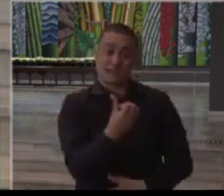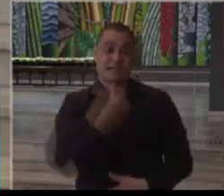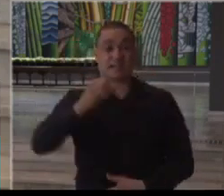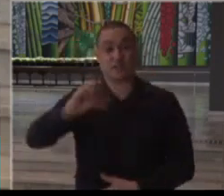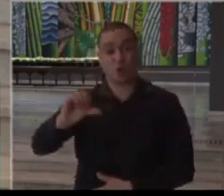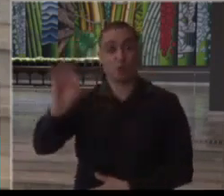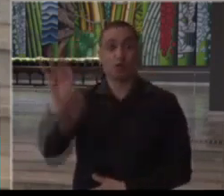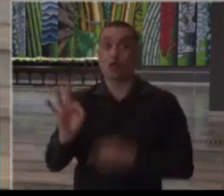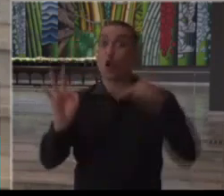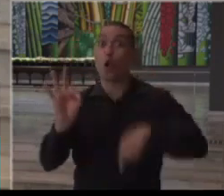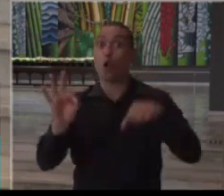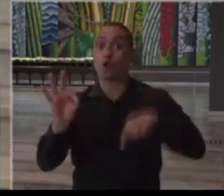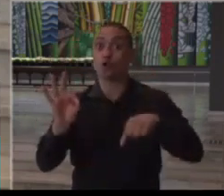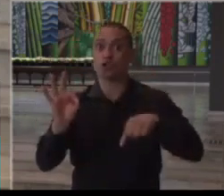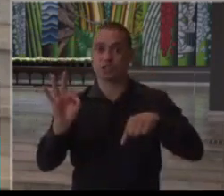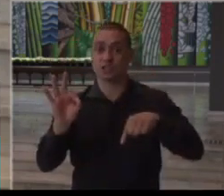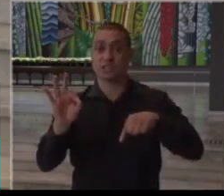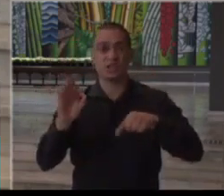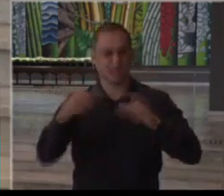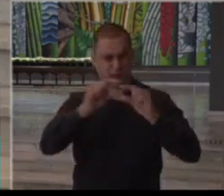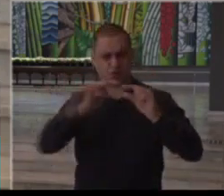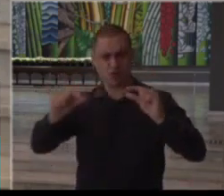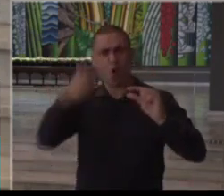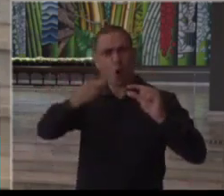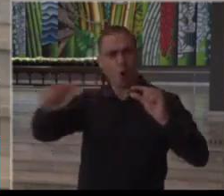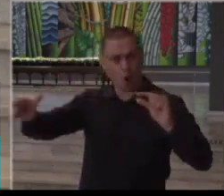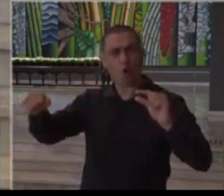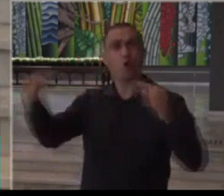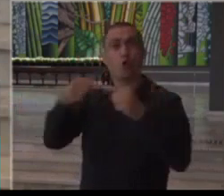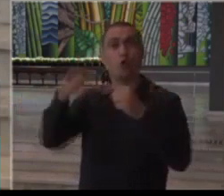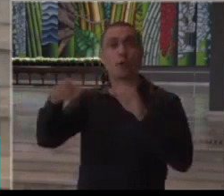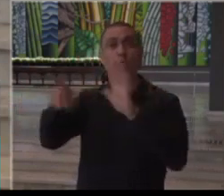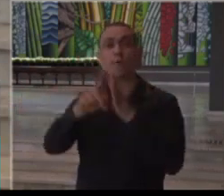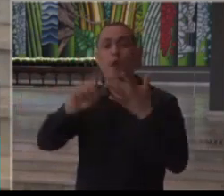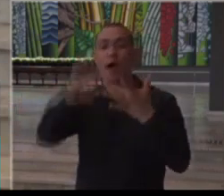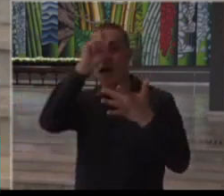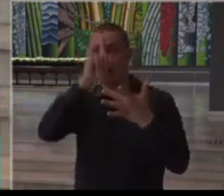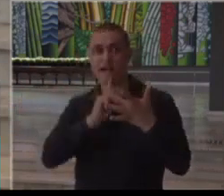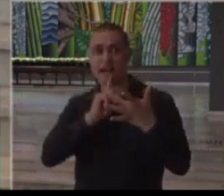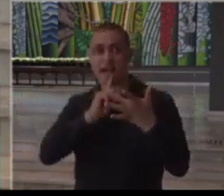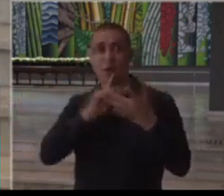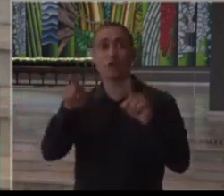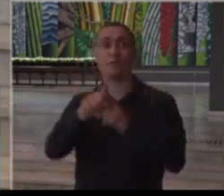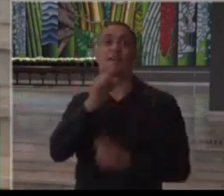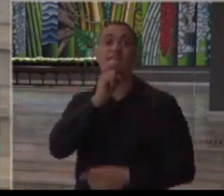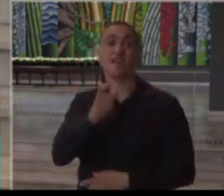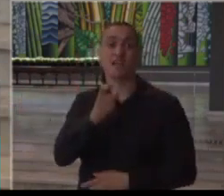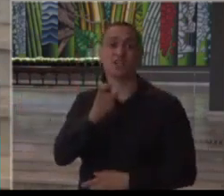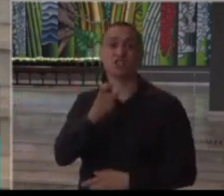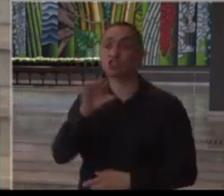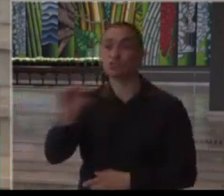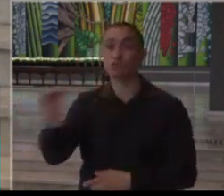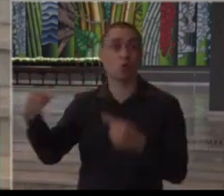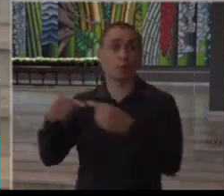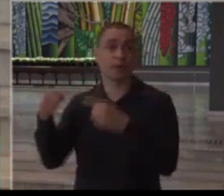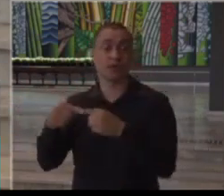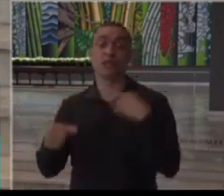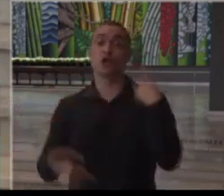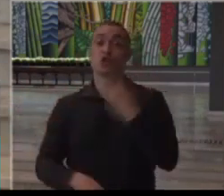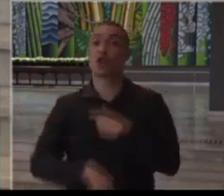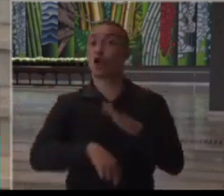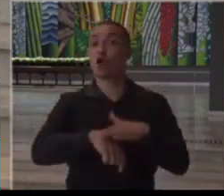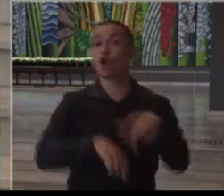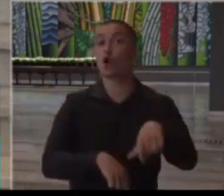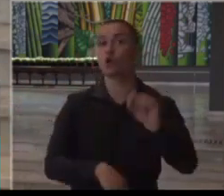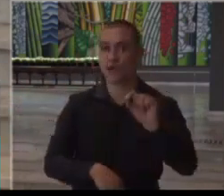em 69%. Todos os outros indicadores são indicadores de fase amarela e de fase verde. O que nós